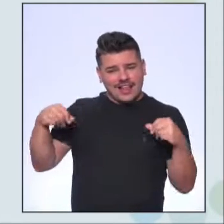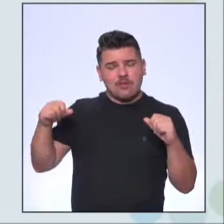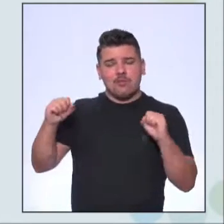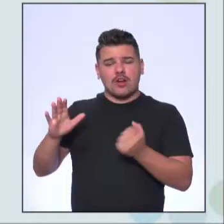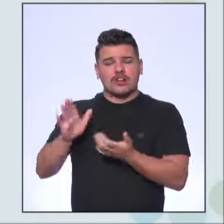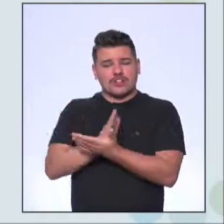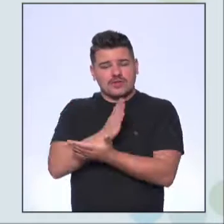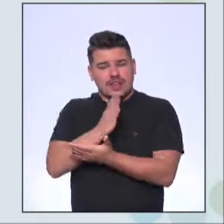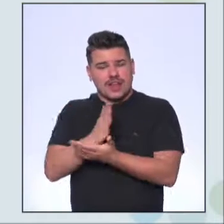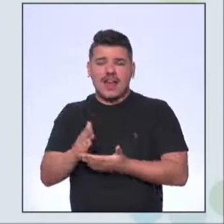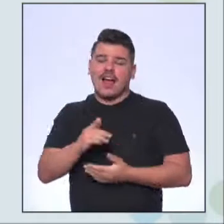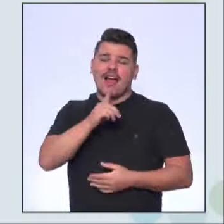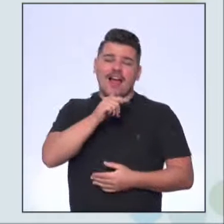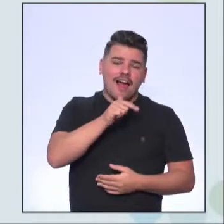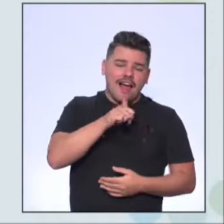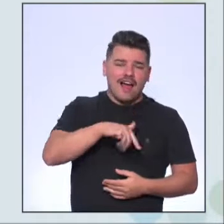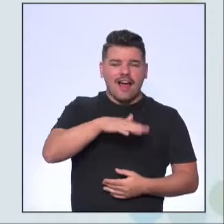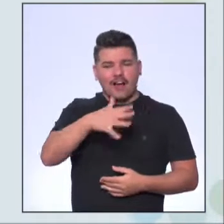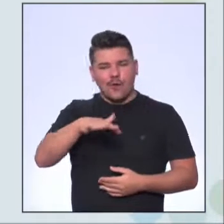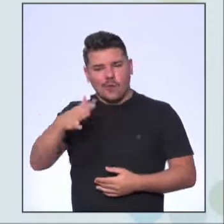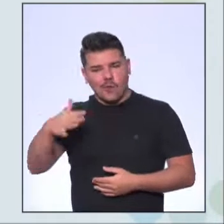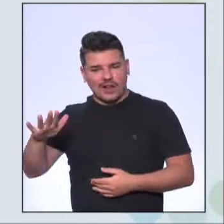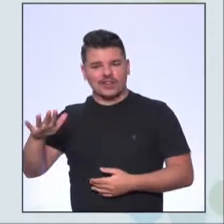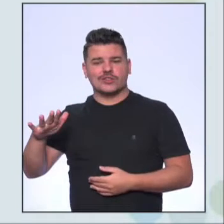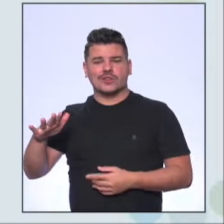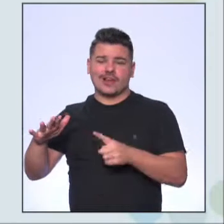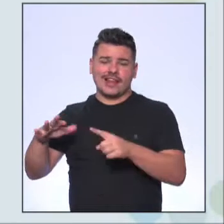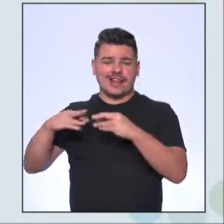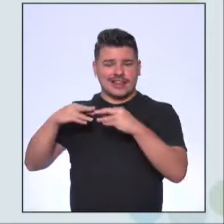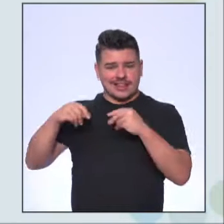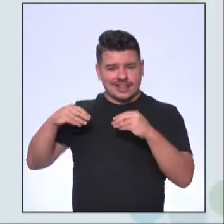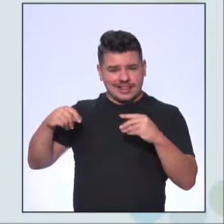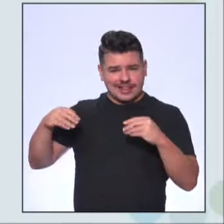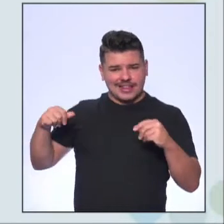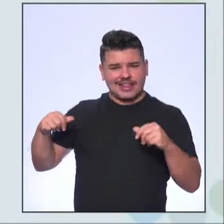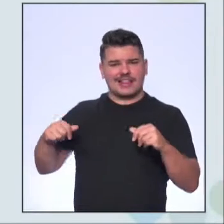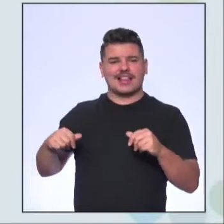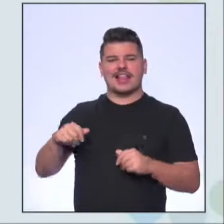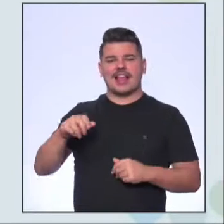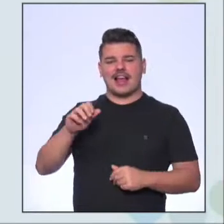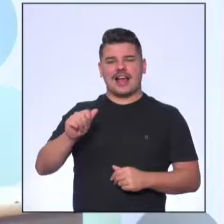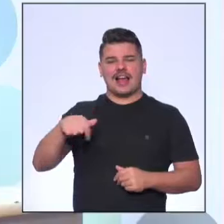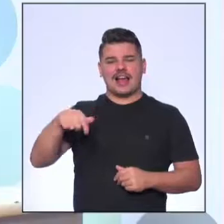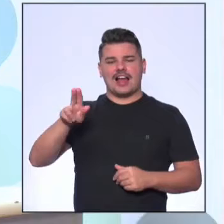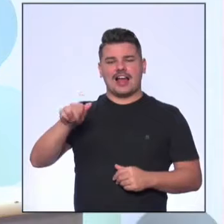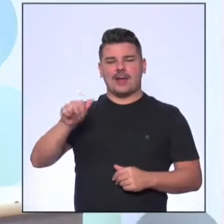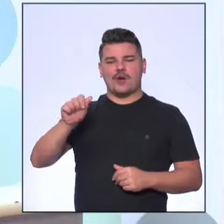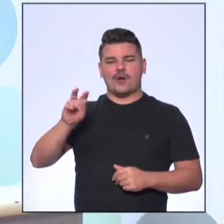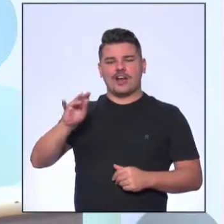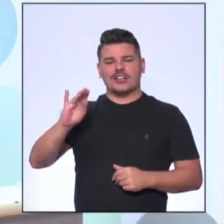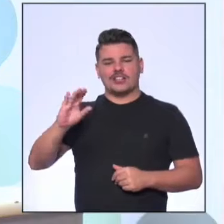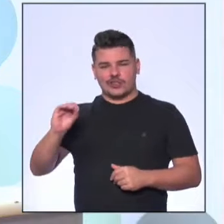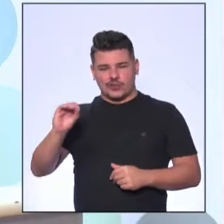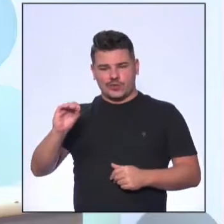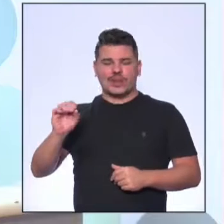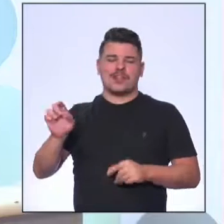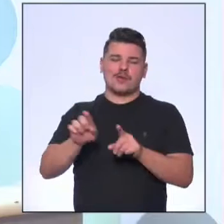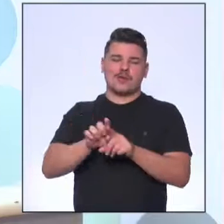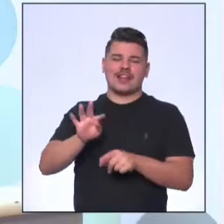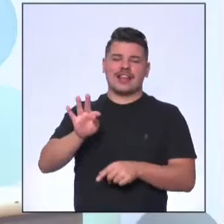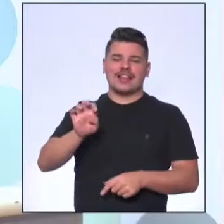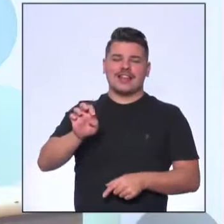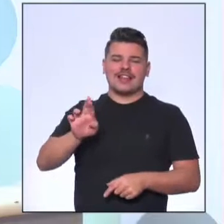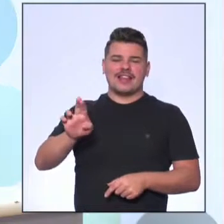em aquático e terrestre. Tá bom? E nesses dois ecossistemas, os fatores vivos e não vivos